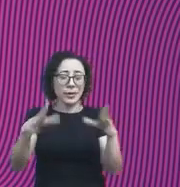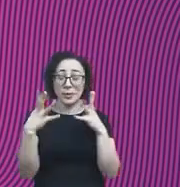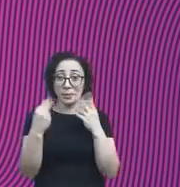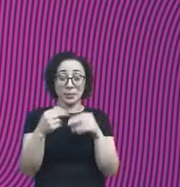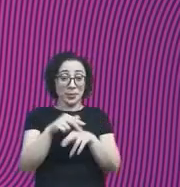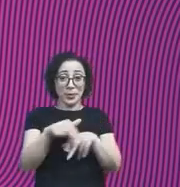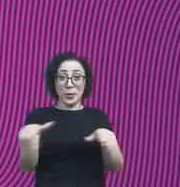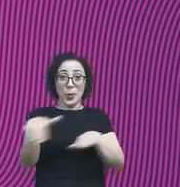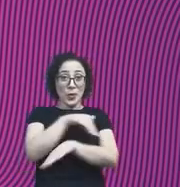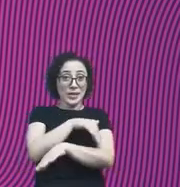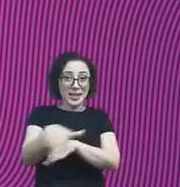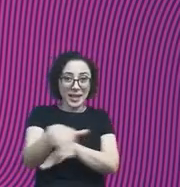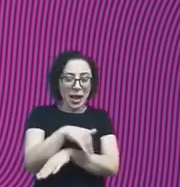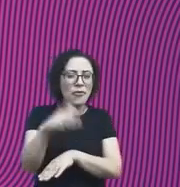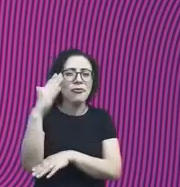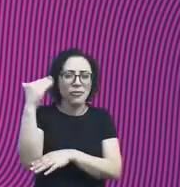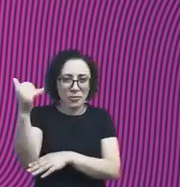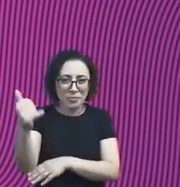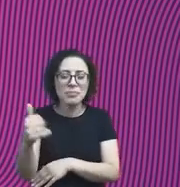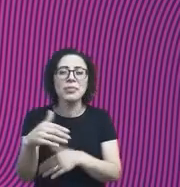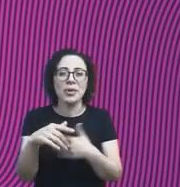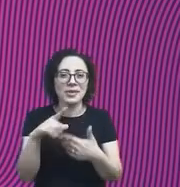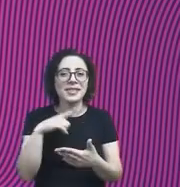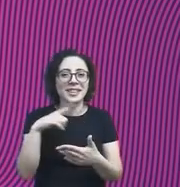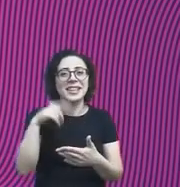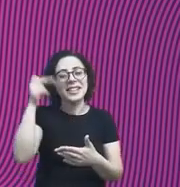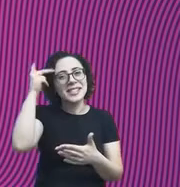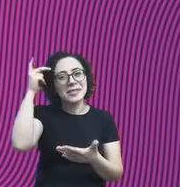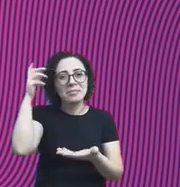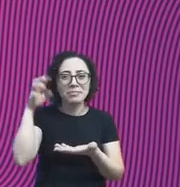artefatos. A média de